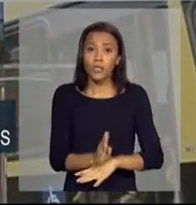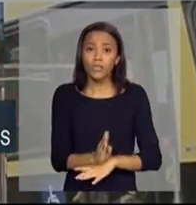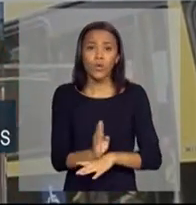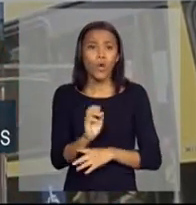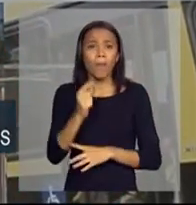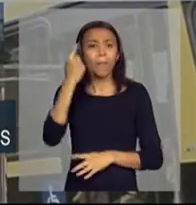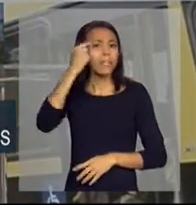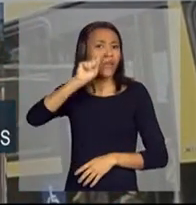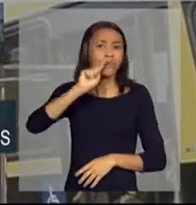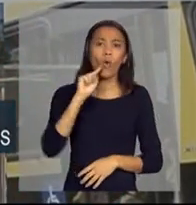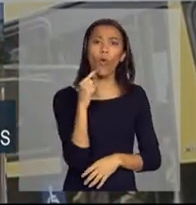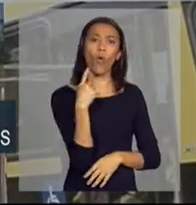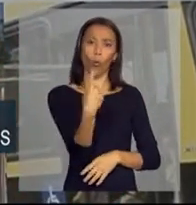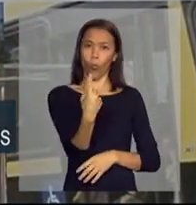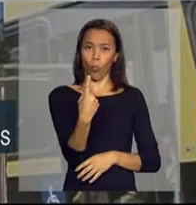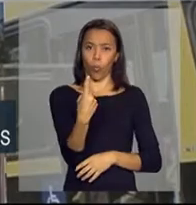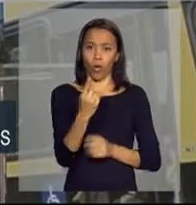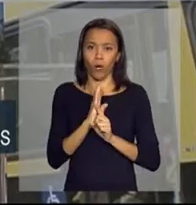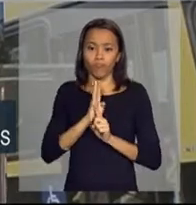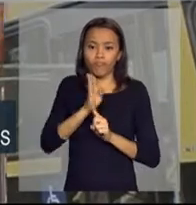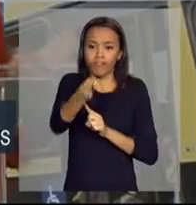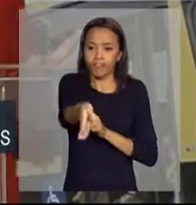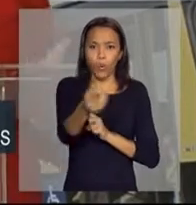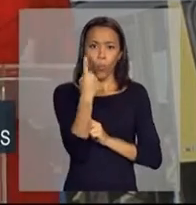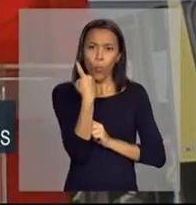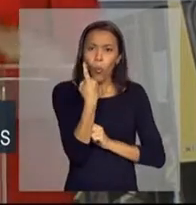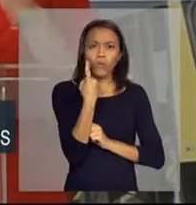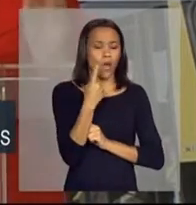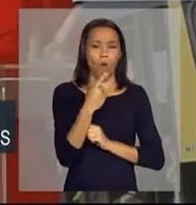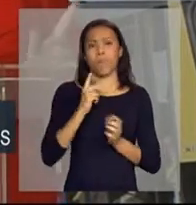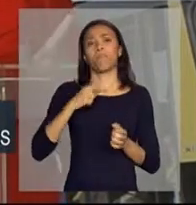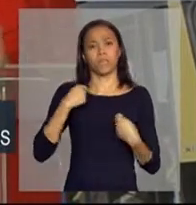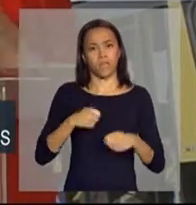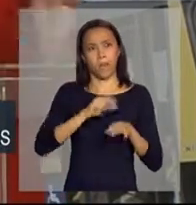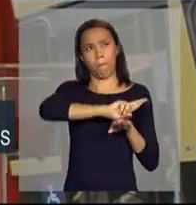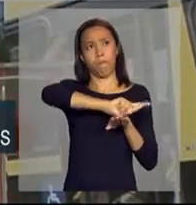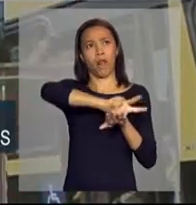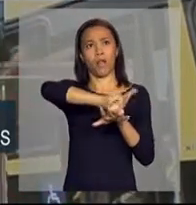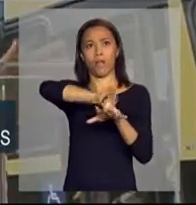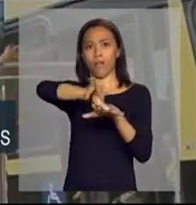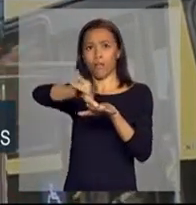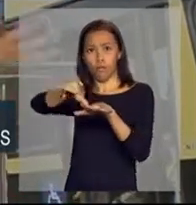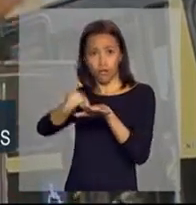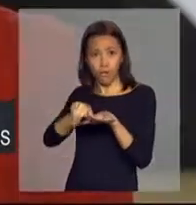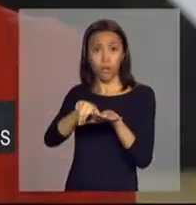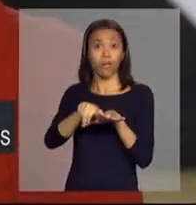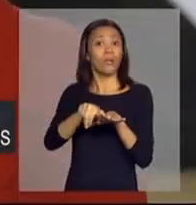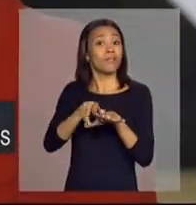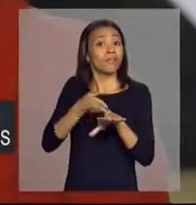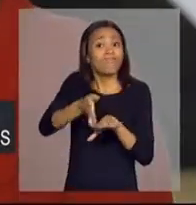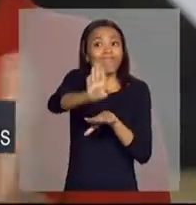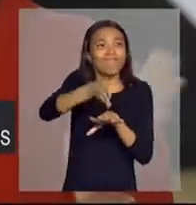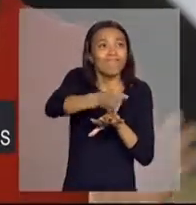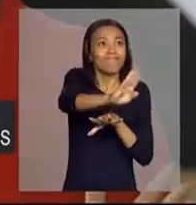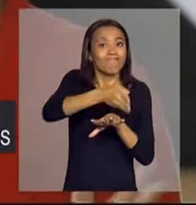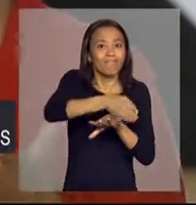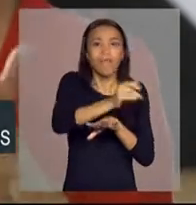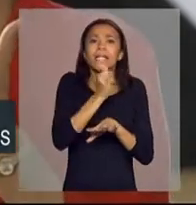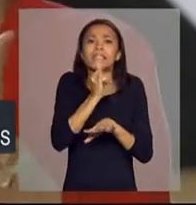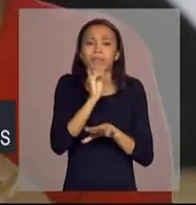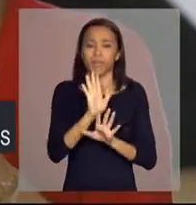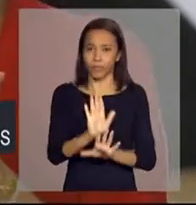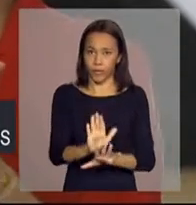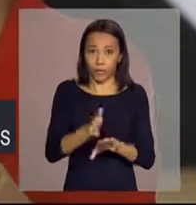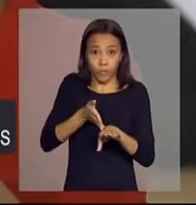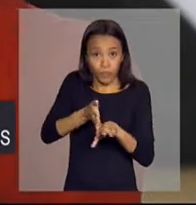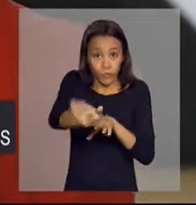só canal ou numa só frequência. Nós temos de diversificar as frequências e os canais. Exemplo,